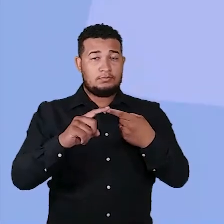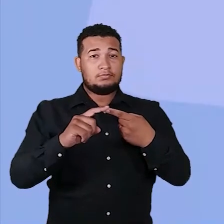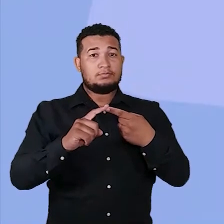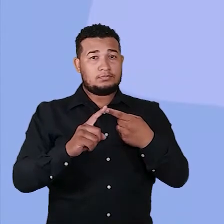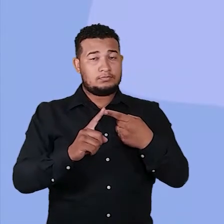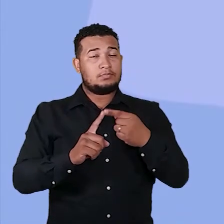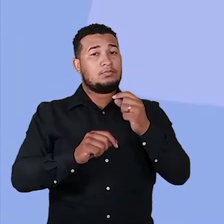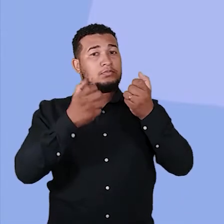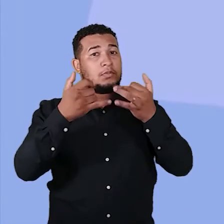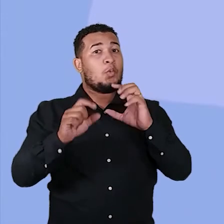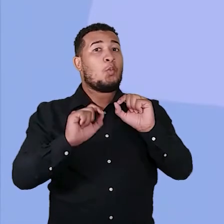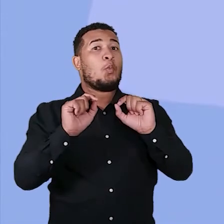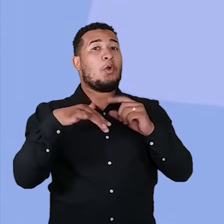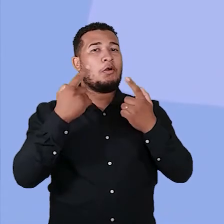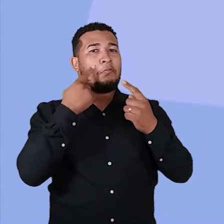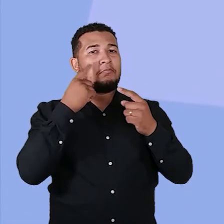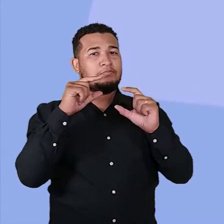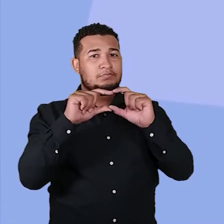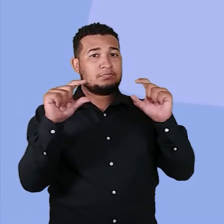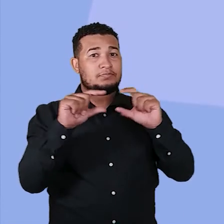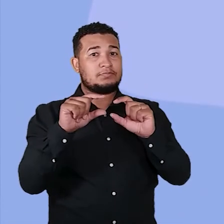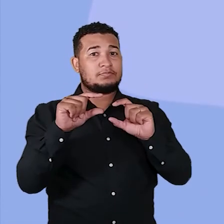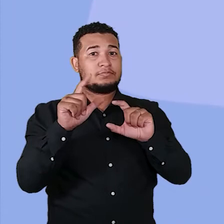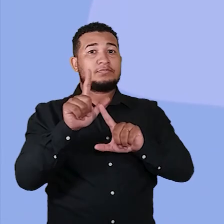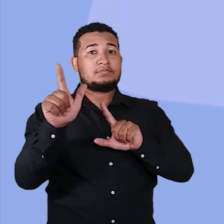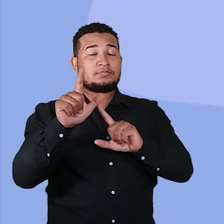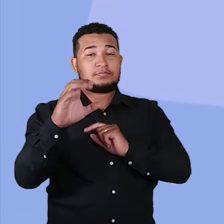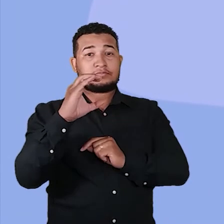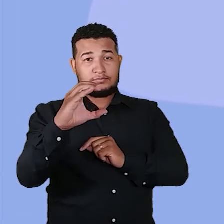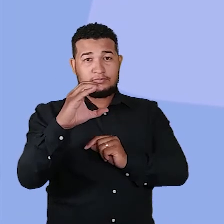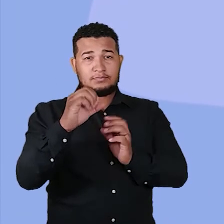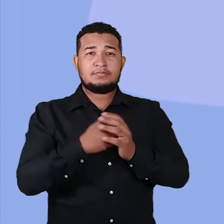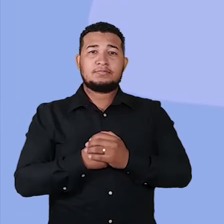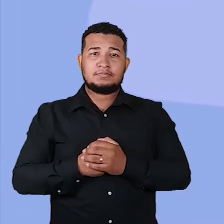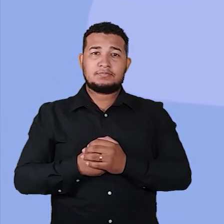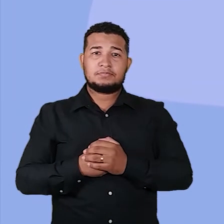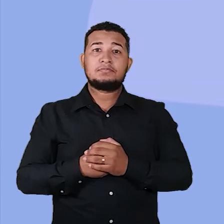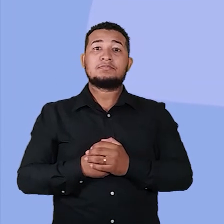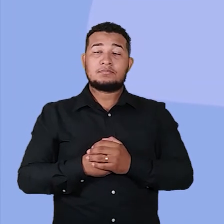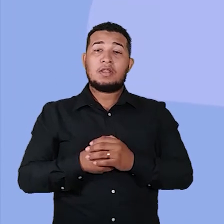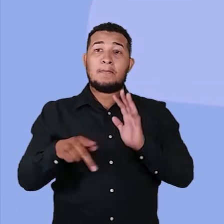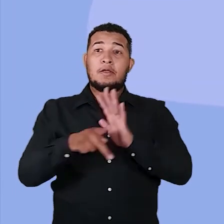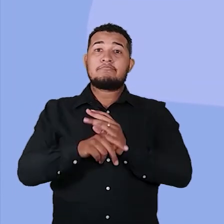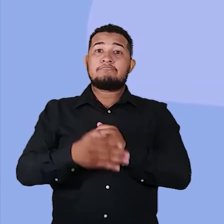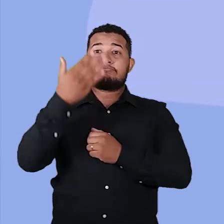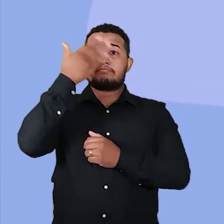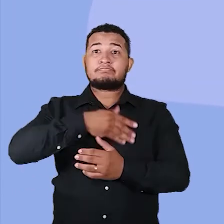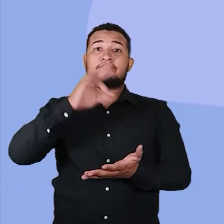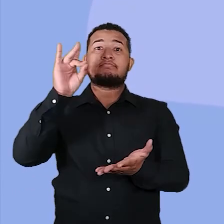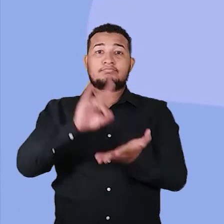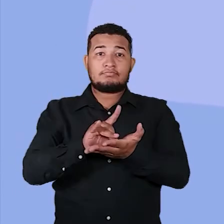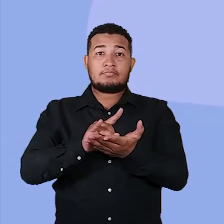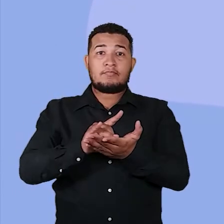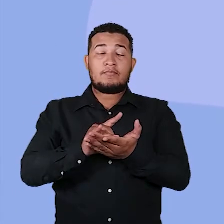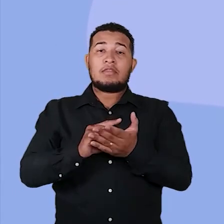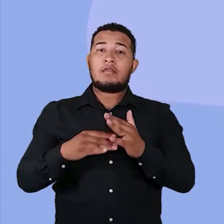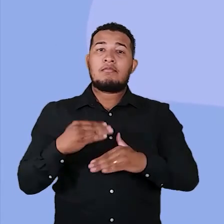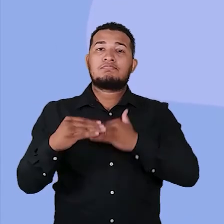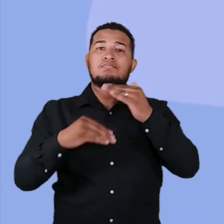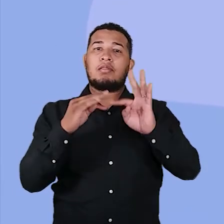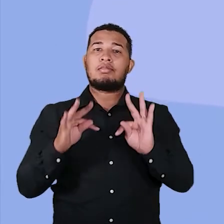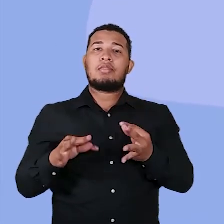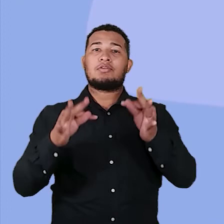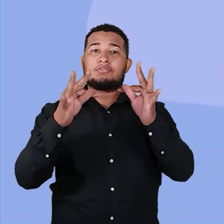A alternativa que fala é essa, ó. Letra C: a constatação do avanço